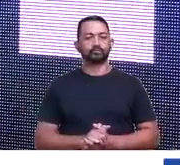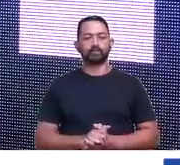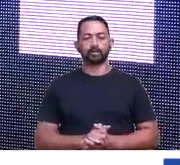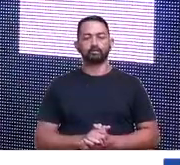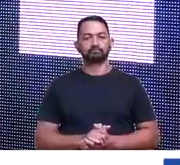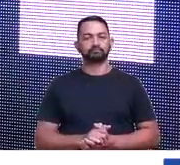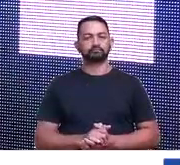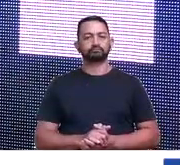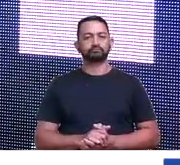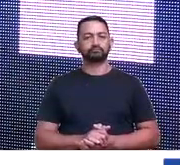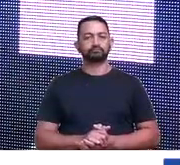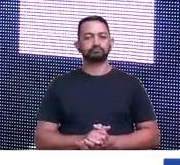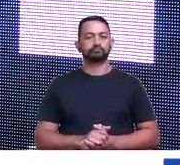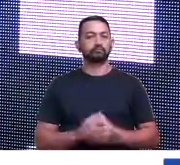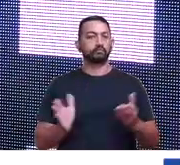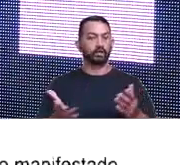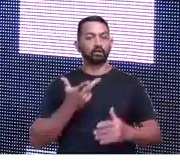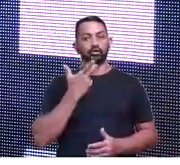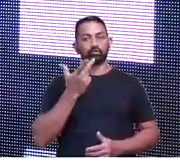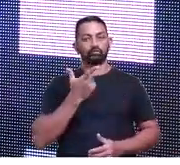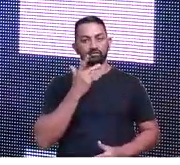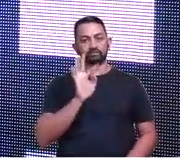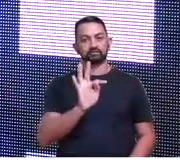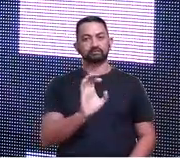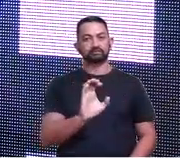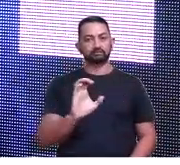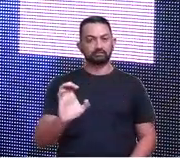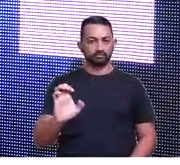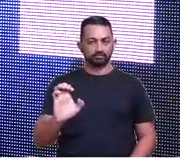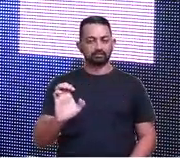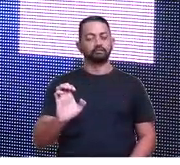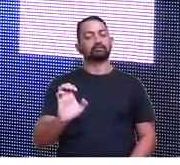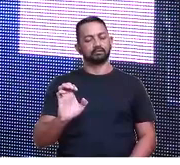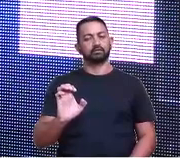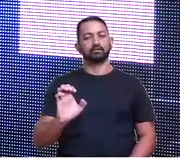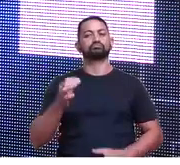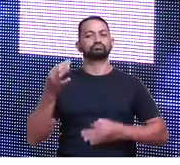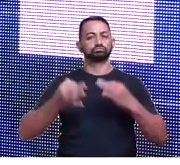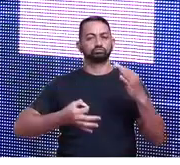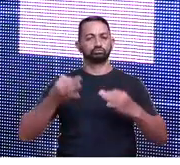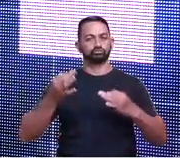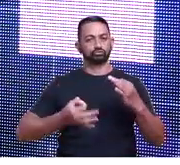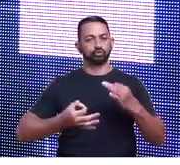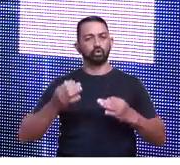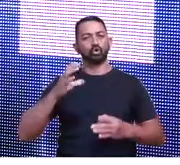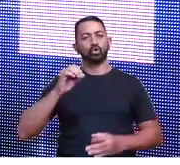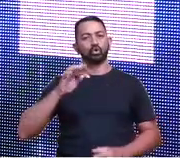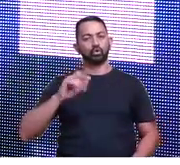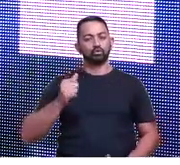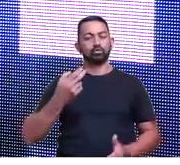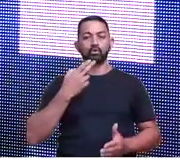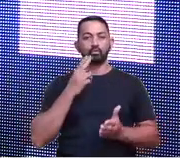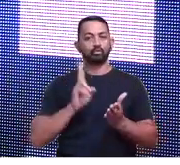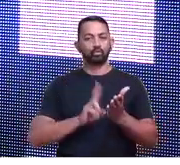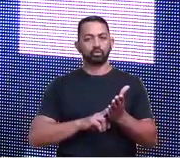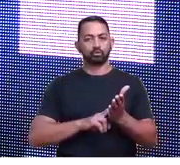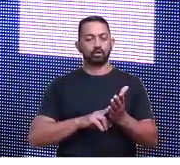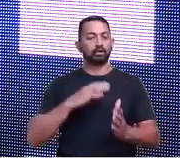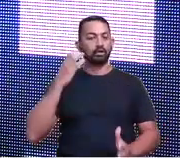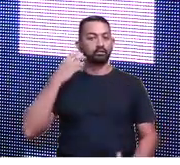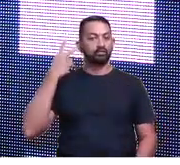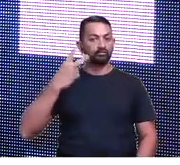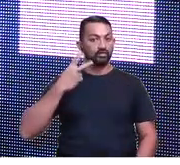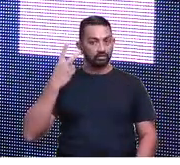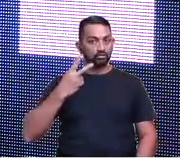Gente, vamos mudar de assunto. A gente fala agora que o TCE, que é o Tribunal de Contas do Estado, ele pode multar a Câmara de